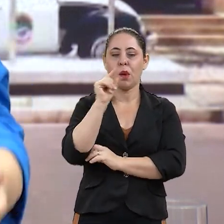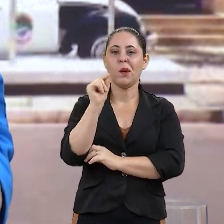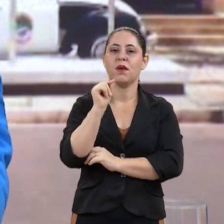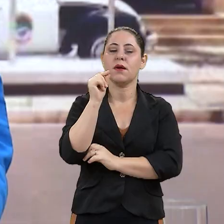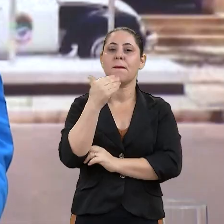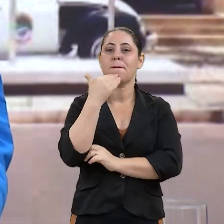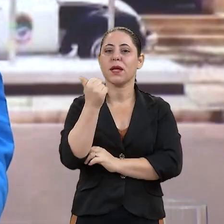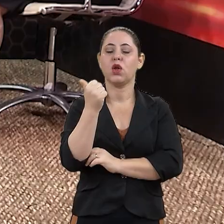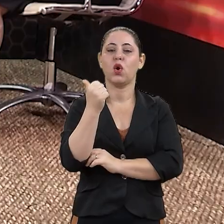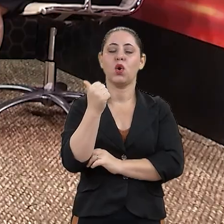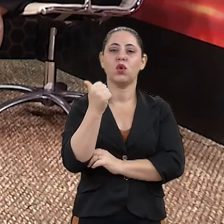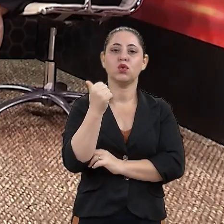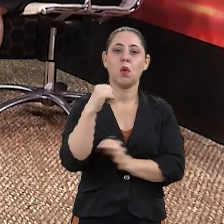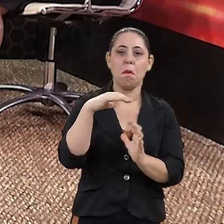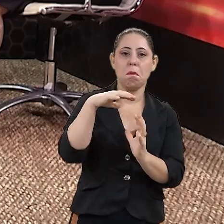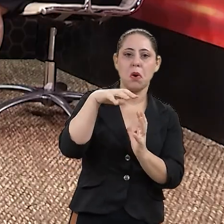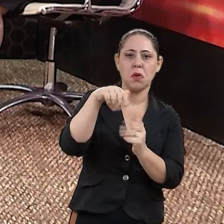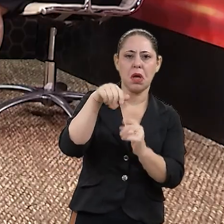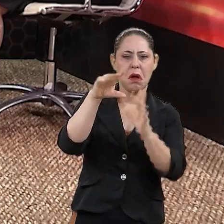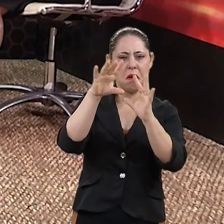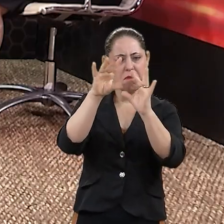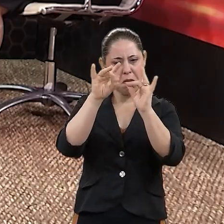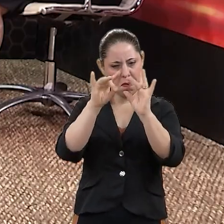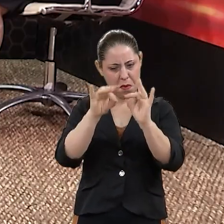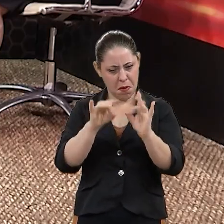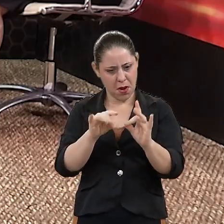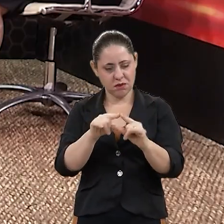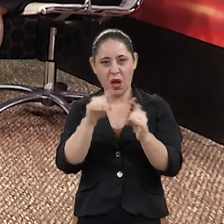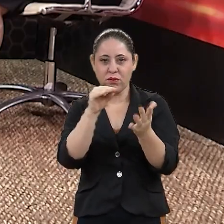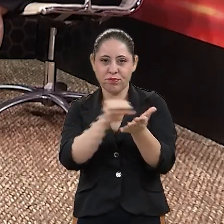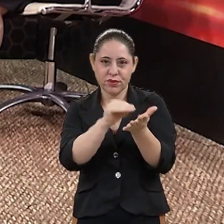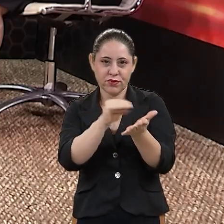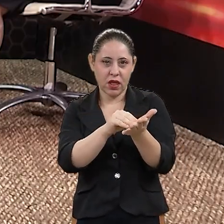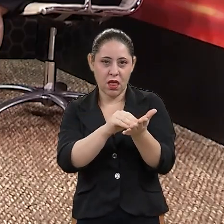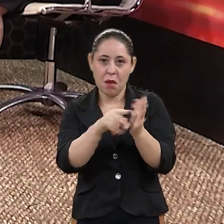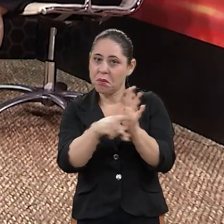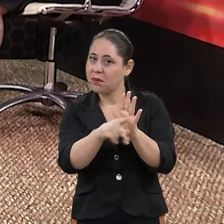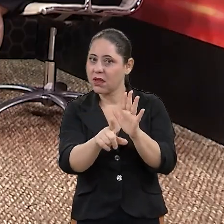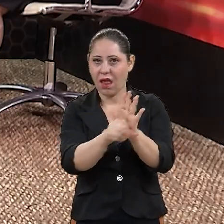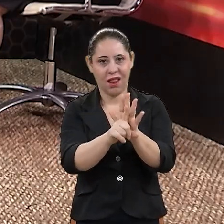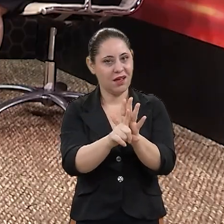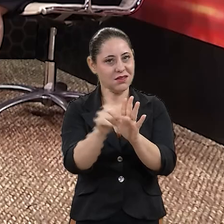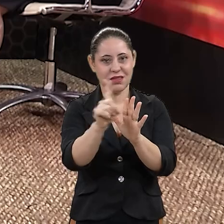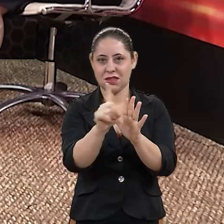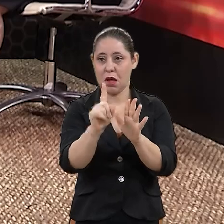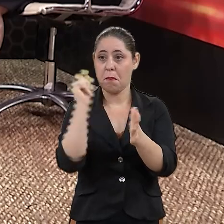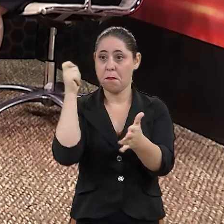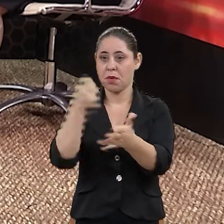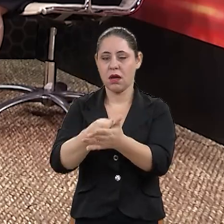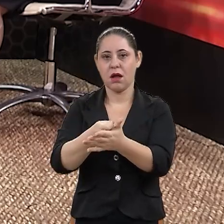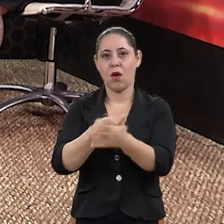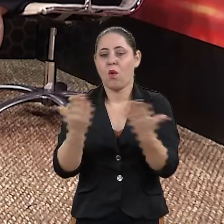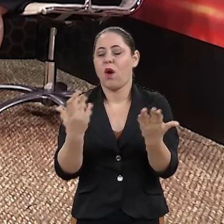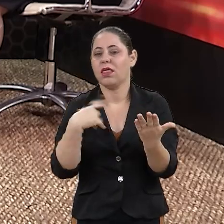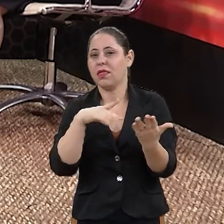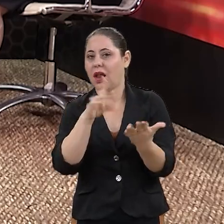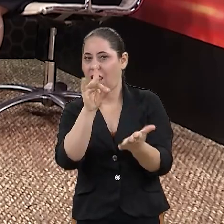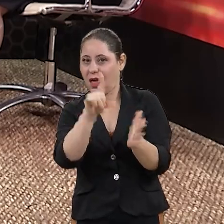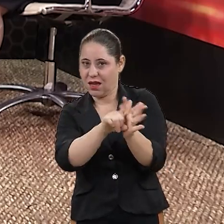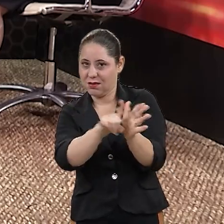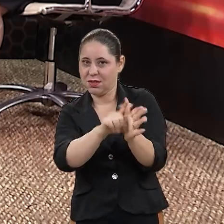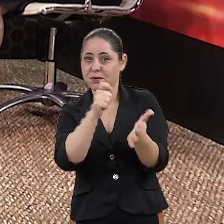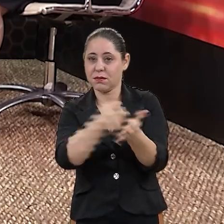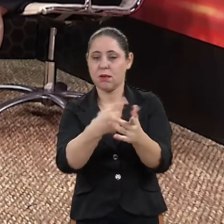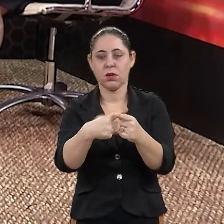ela é completa. Infelizmente, as falhas não é da lei, é da aplicabilidade da lei. Porque não é uma tarefa só